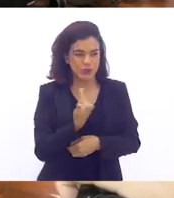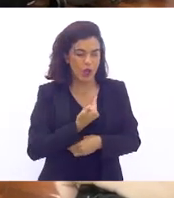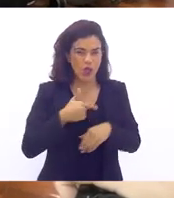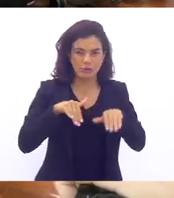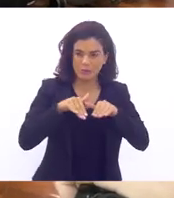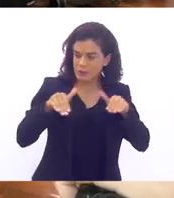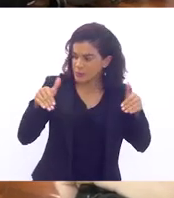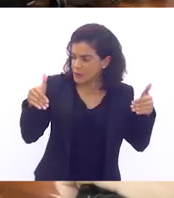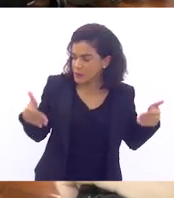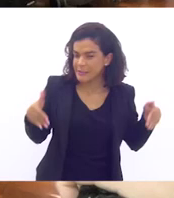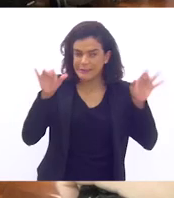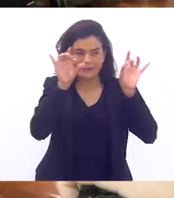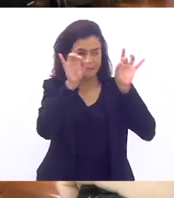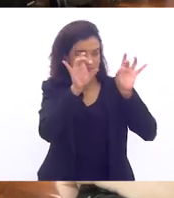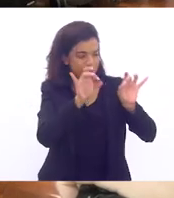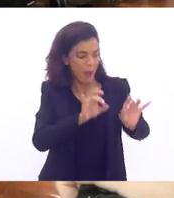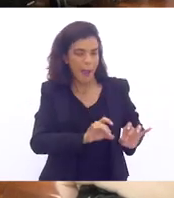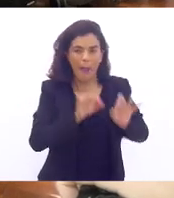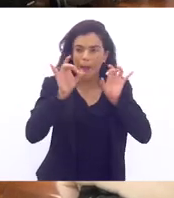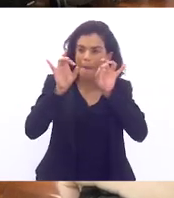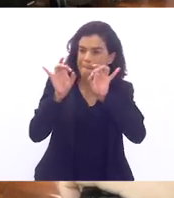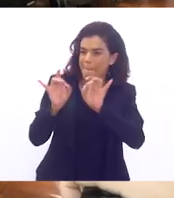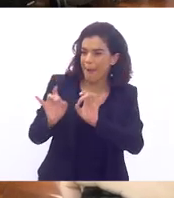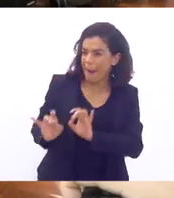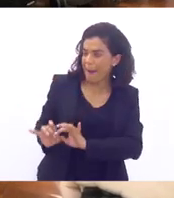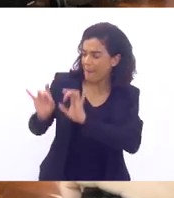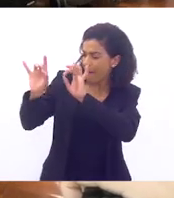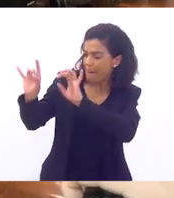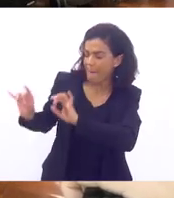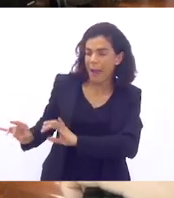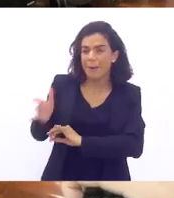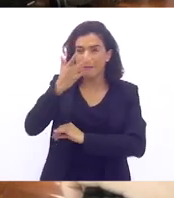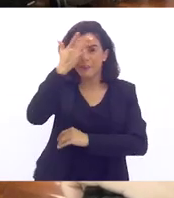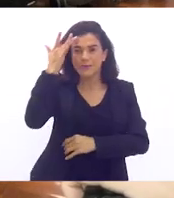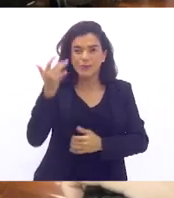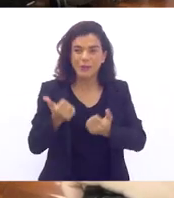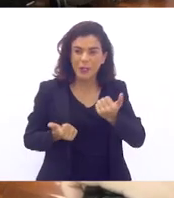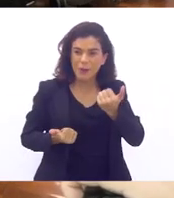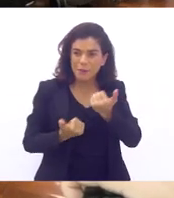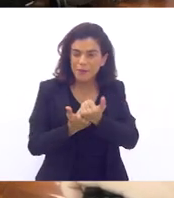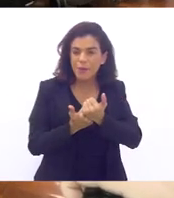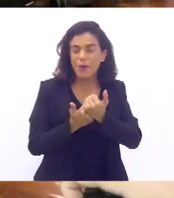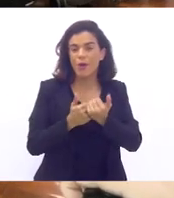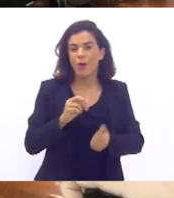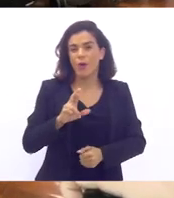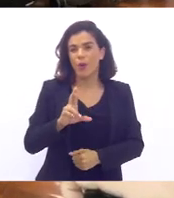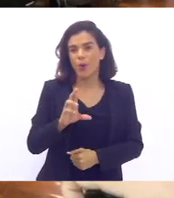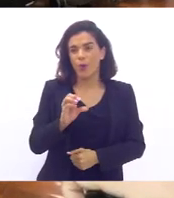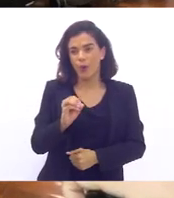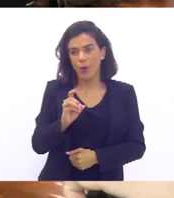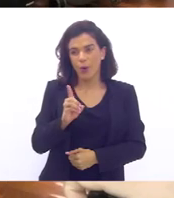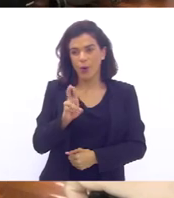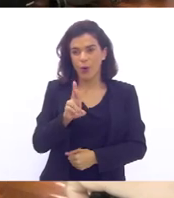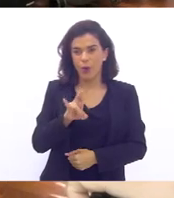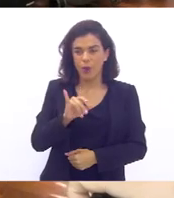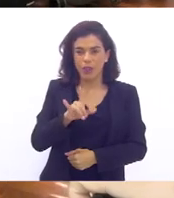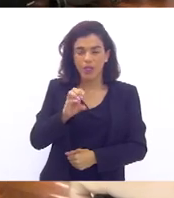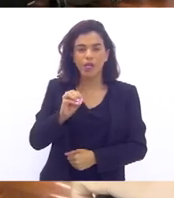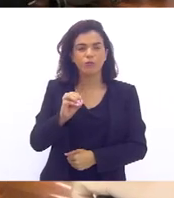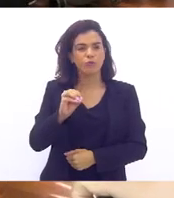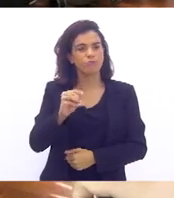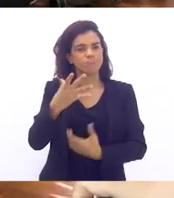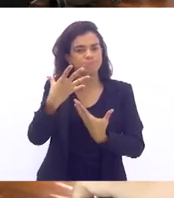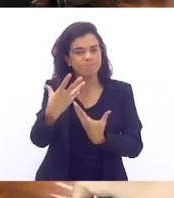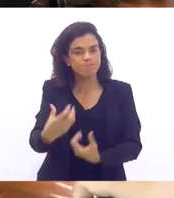e lustre com pessoas que apoiam a causa o Rodrigo que foi prontamente e abraçou essa causa